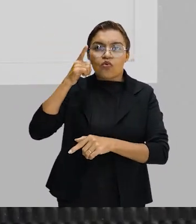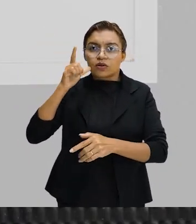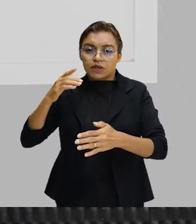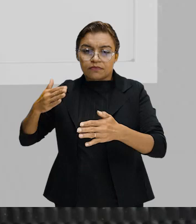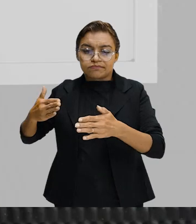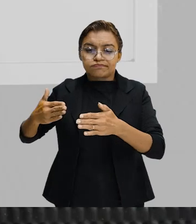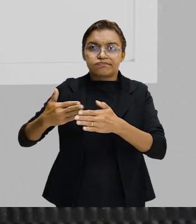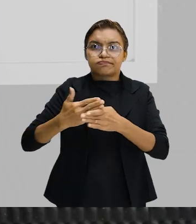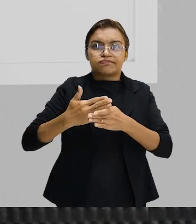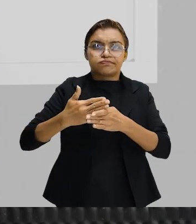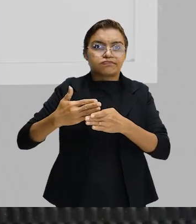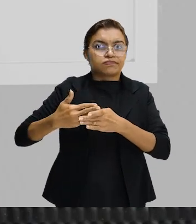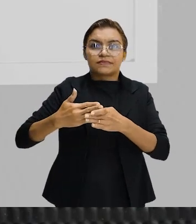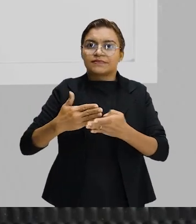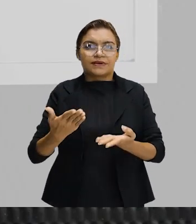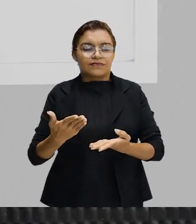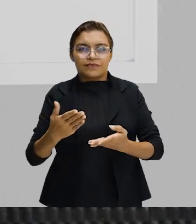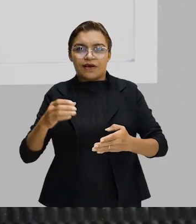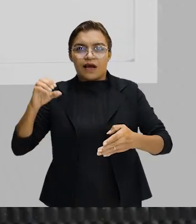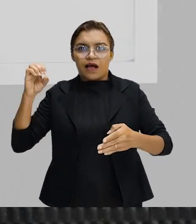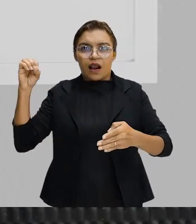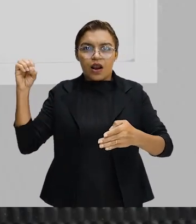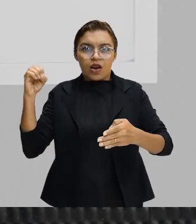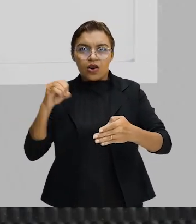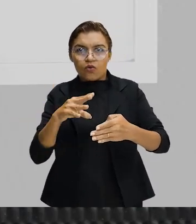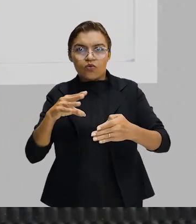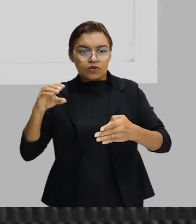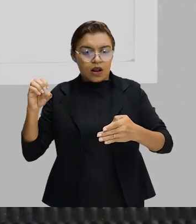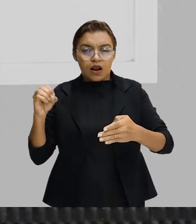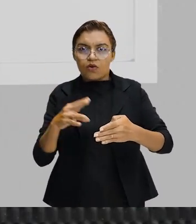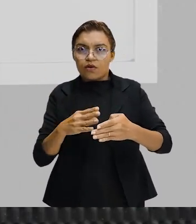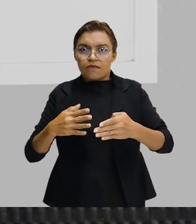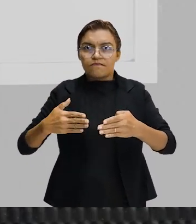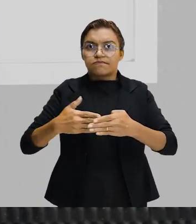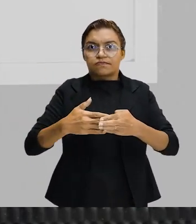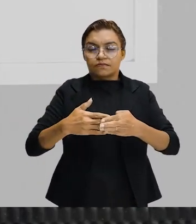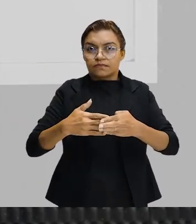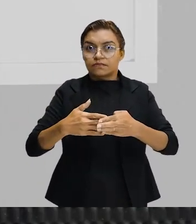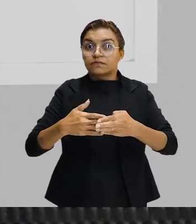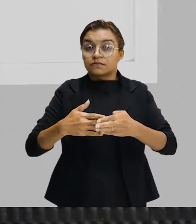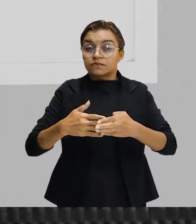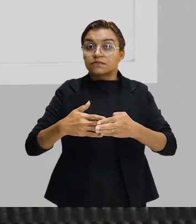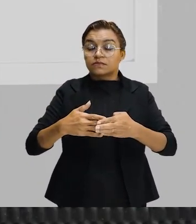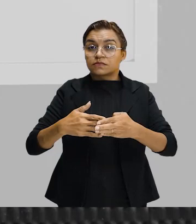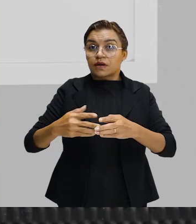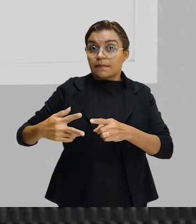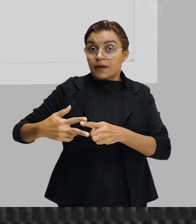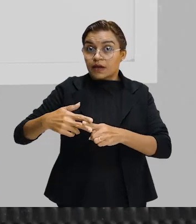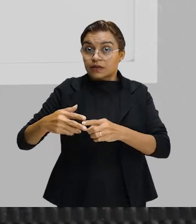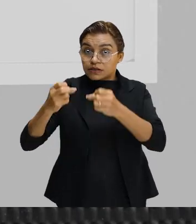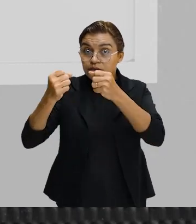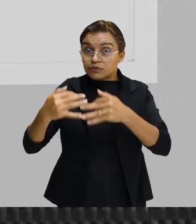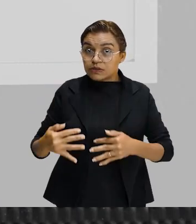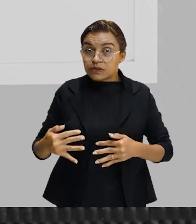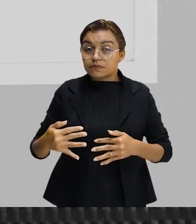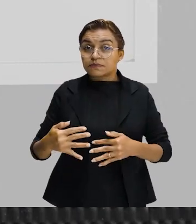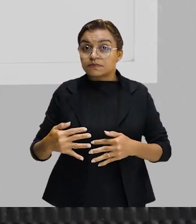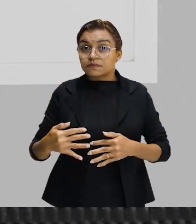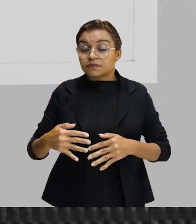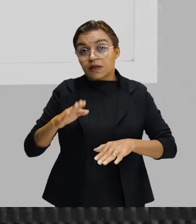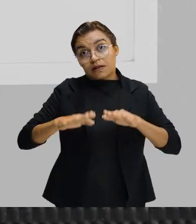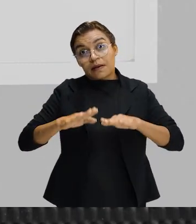estruturas, tá ok? Até a luz não consegue passar, isso mecanicamente falando, não consegue passar por essas estruturas. E também